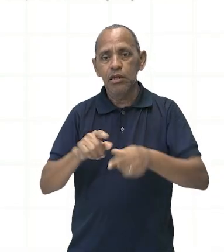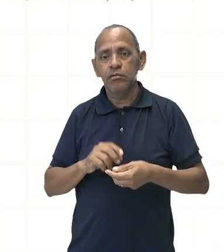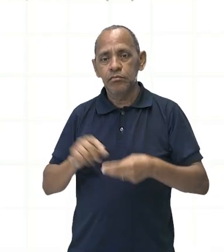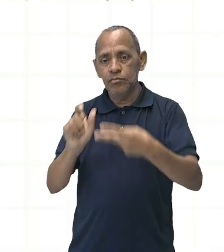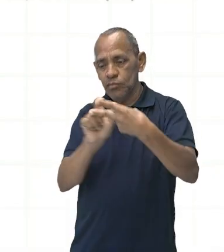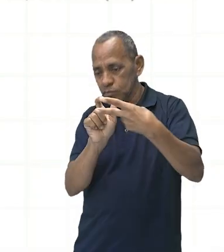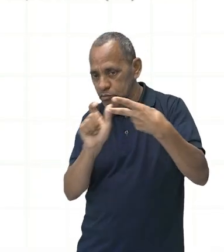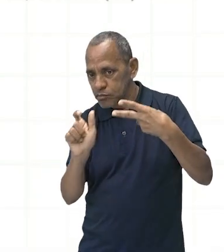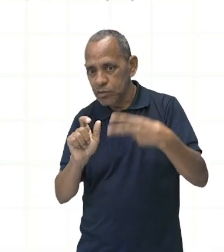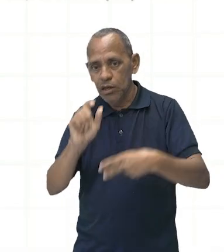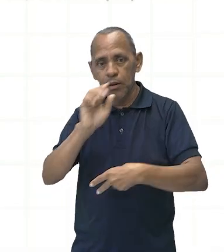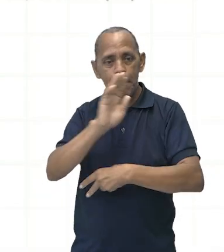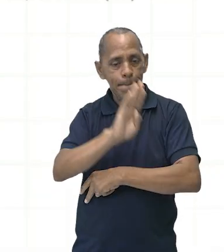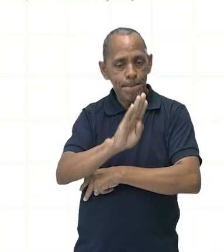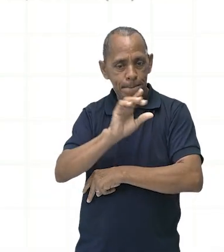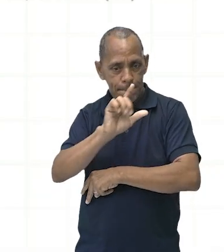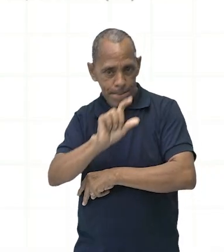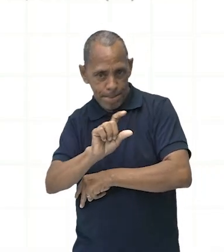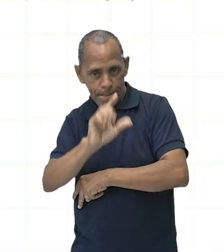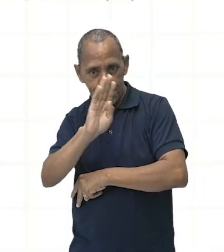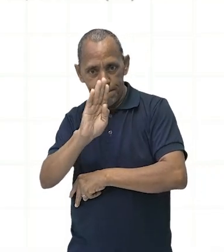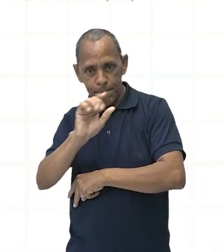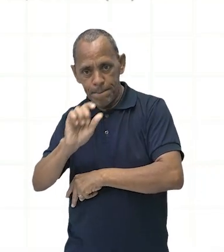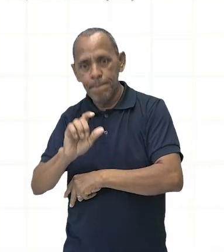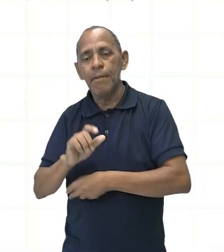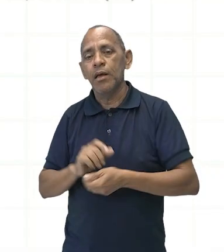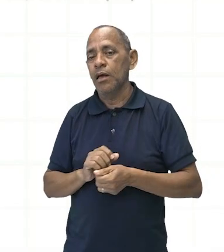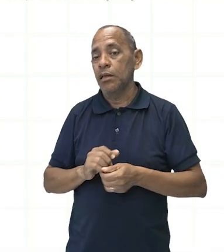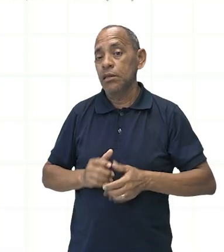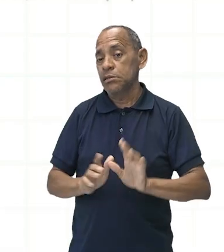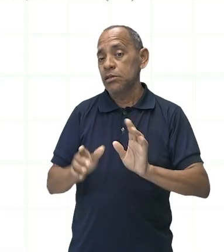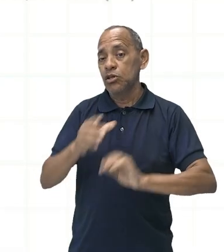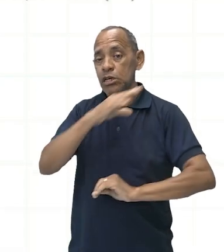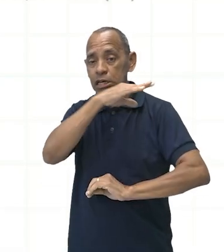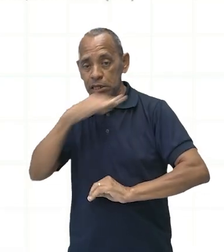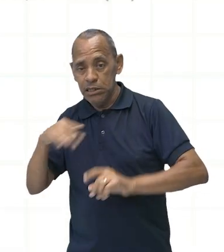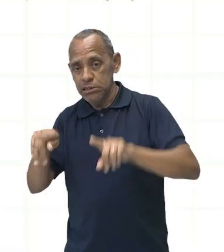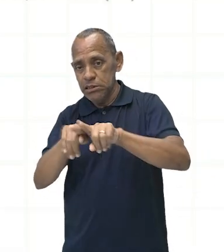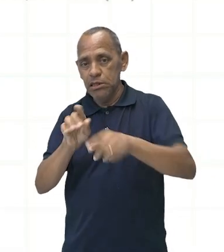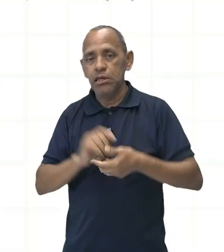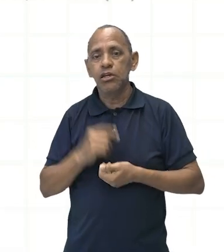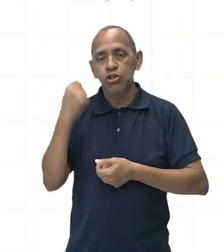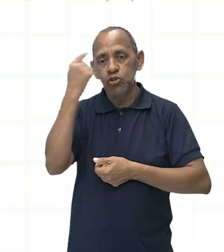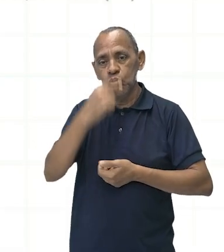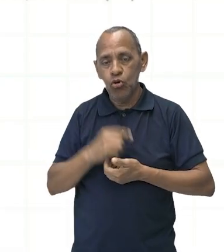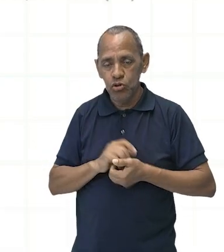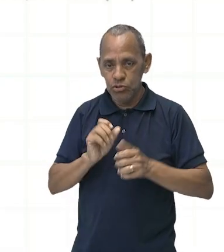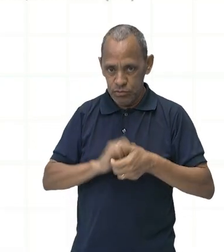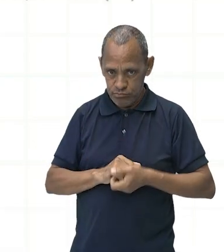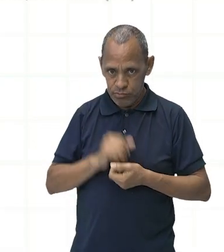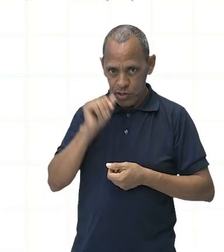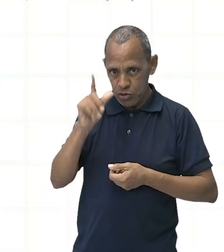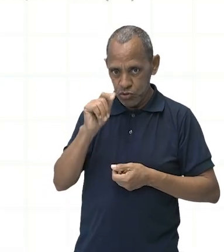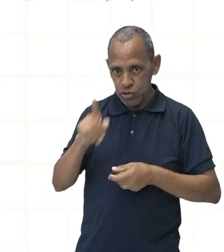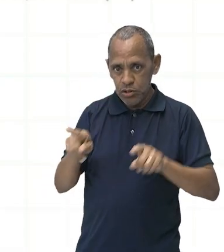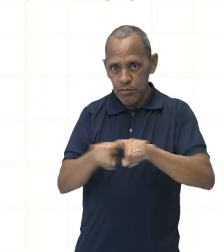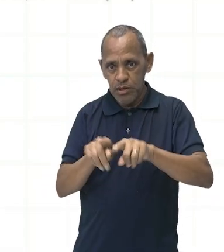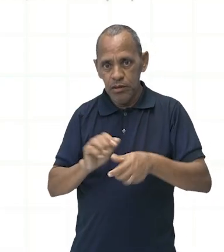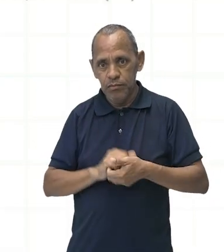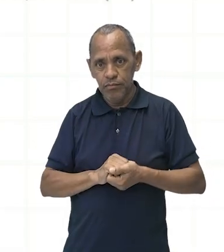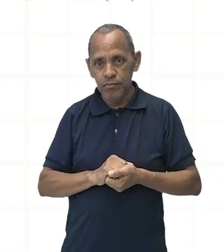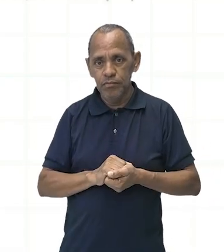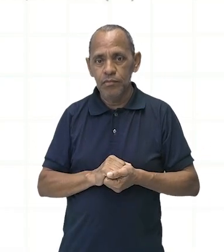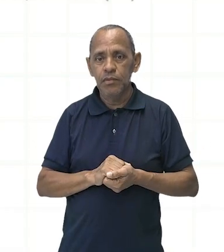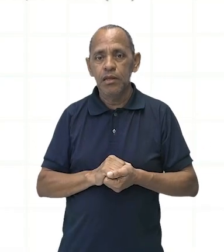alelo bezinho, bezinho, então só nasceram crianças de olhos azuis, bezinho, bezinho. Mas, quando